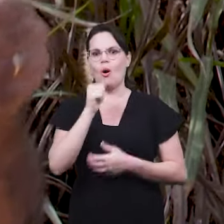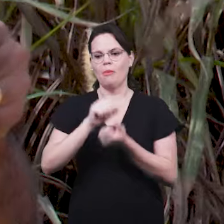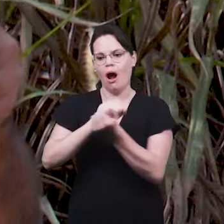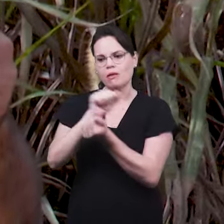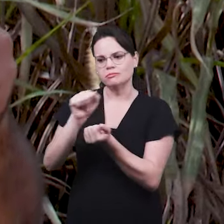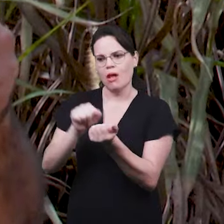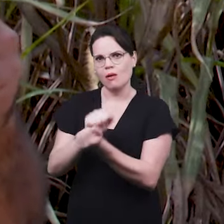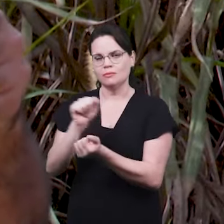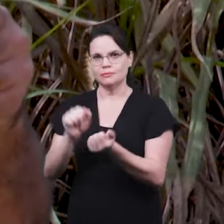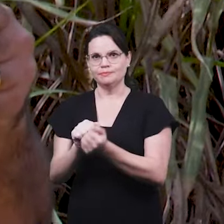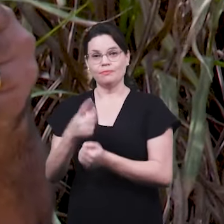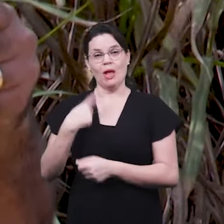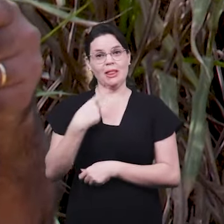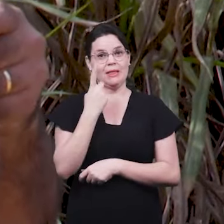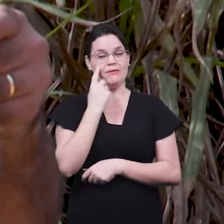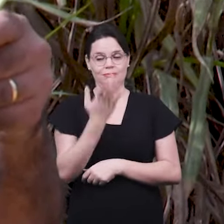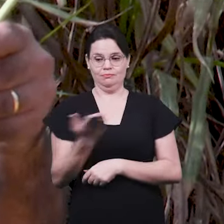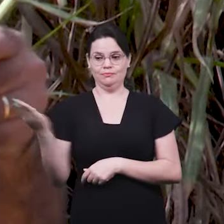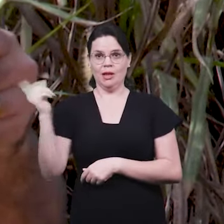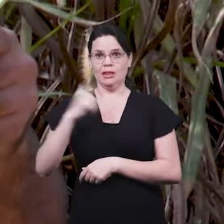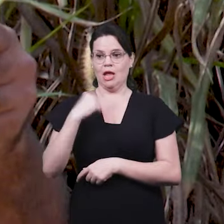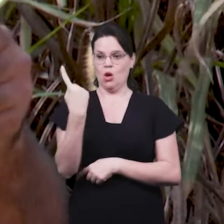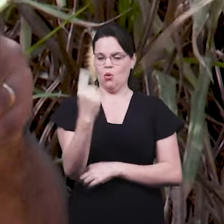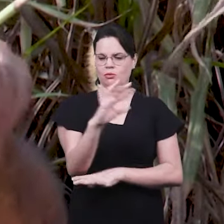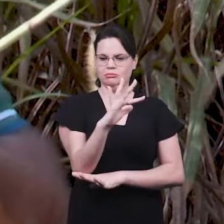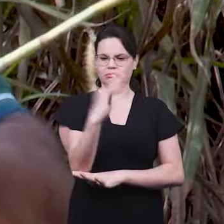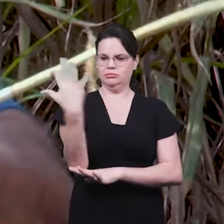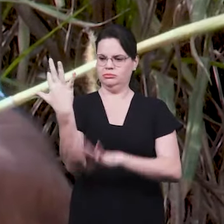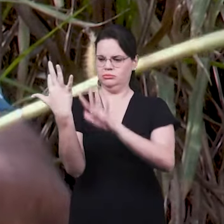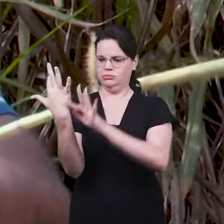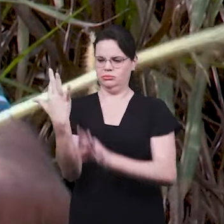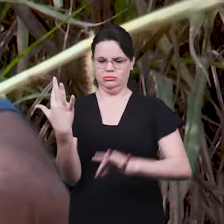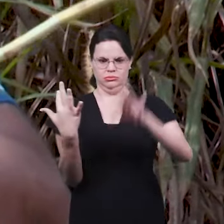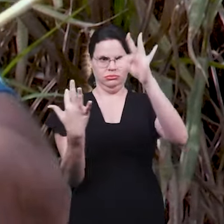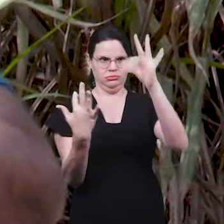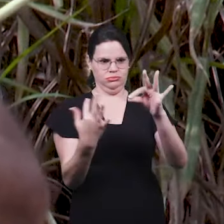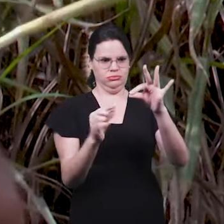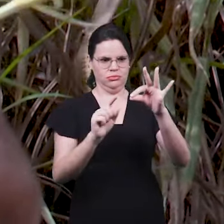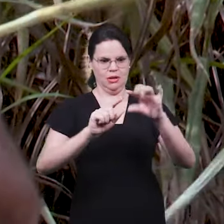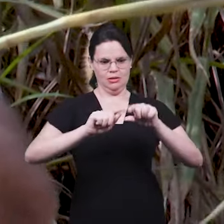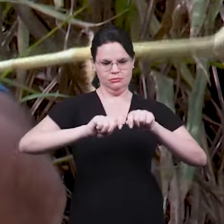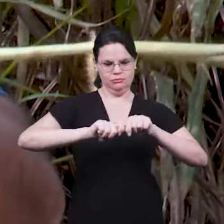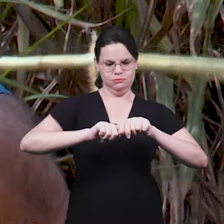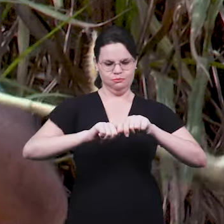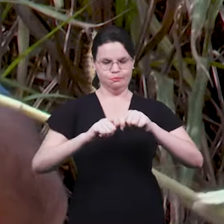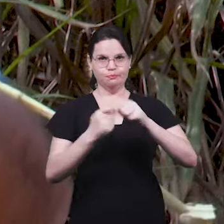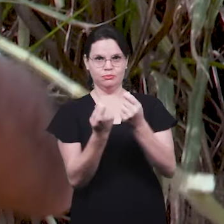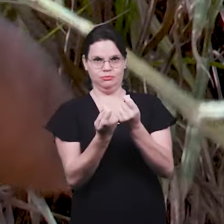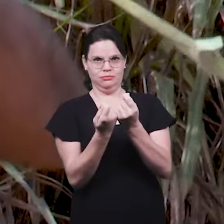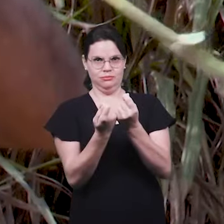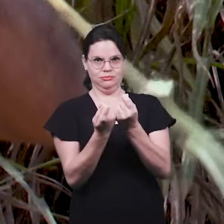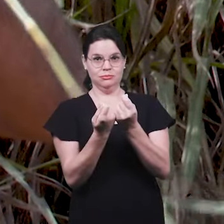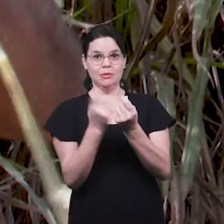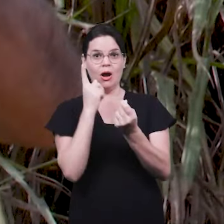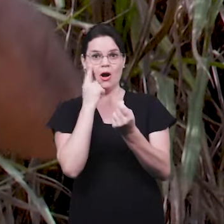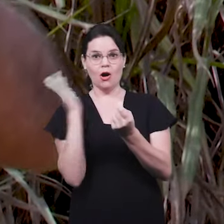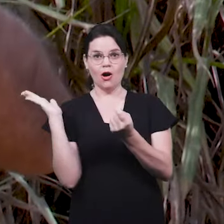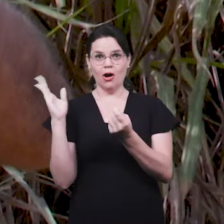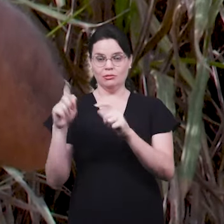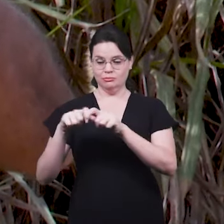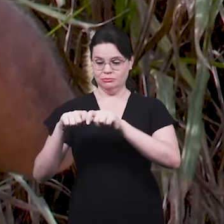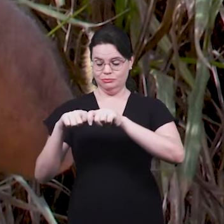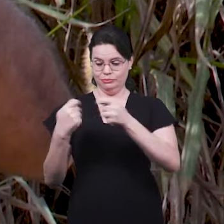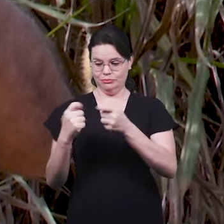curumi e o processo é feito da seguinte forma. Tira-se as gemas